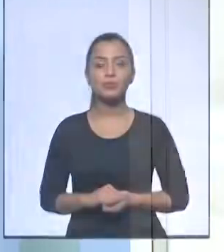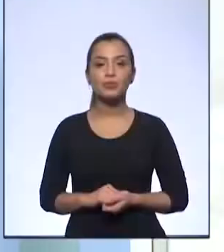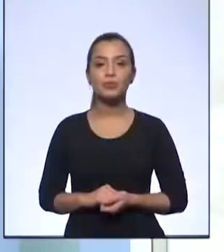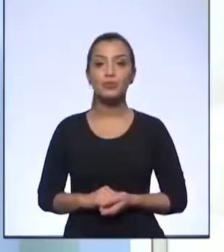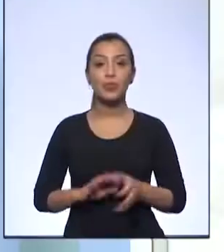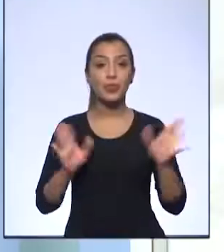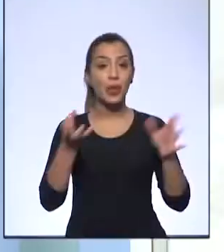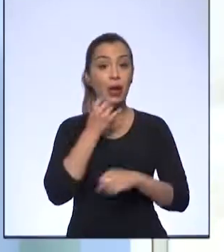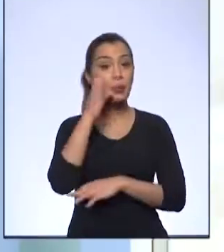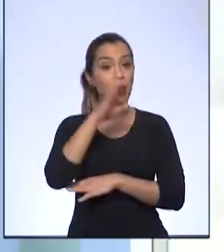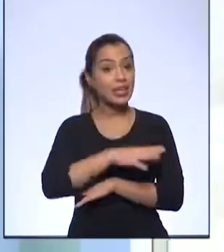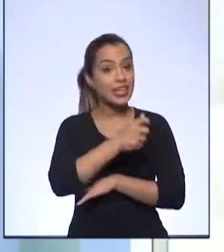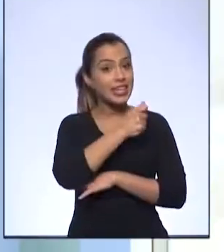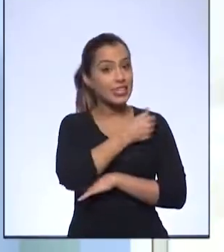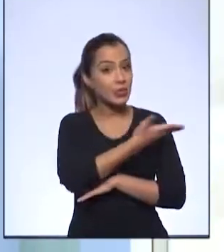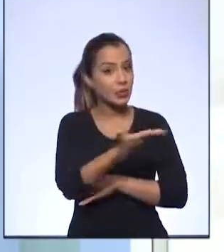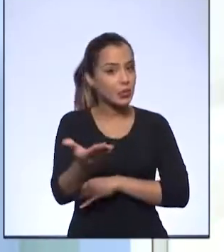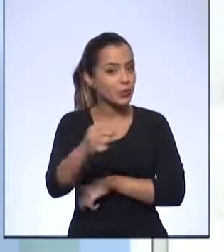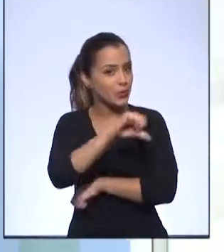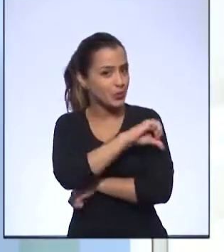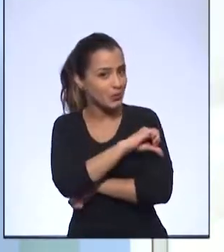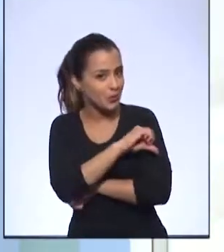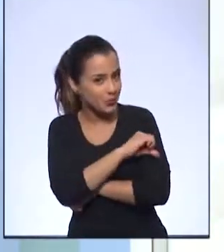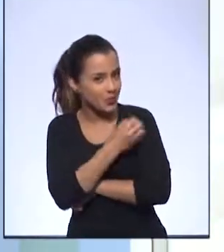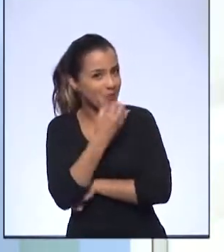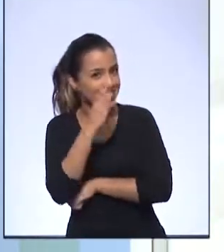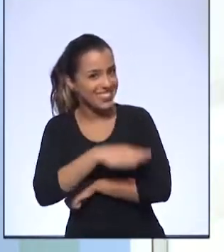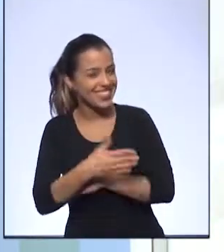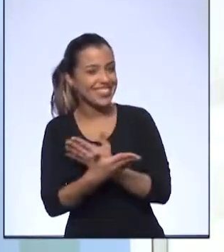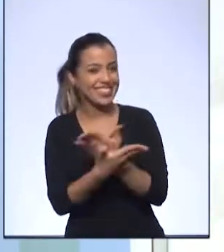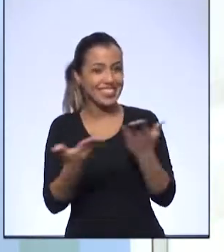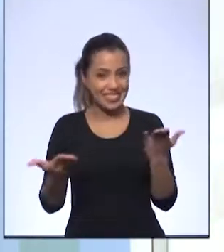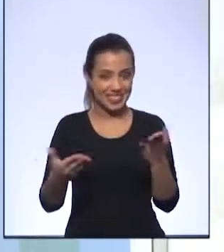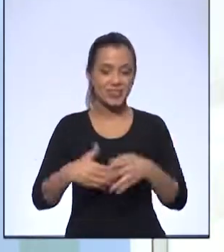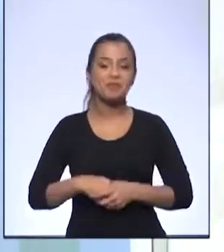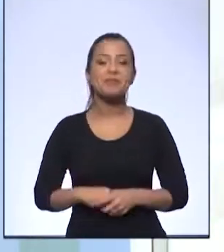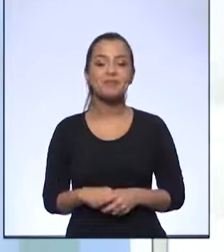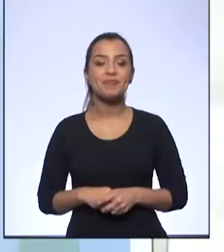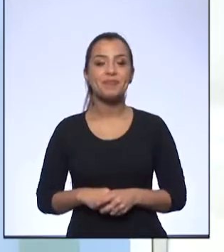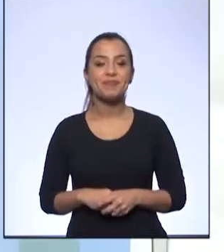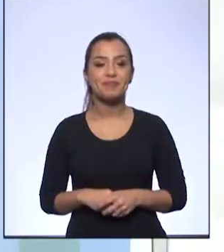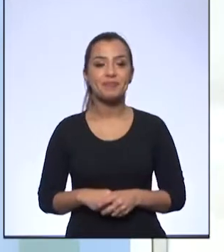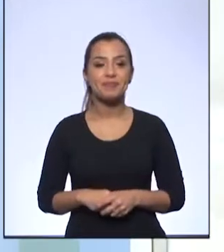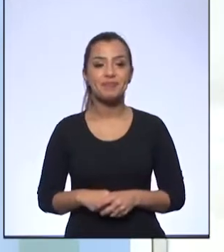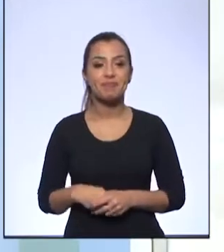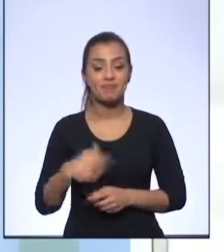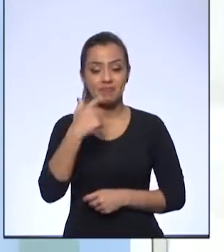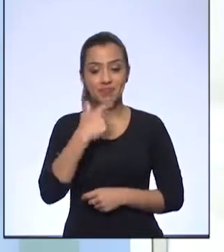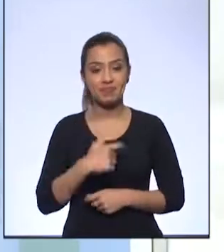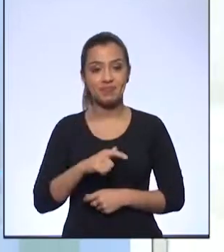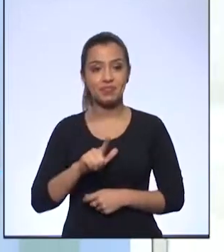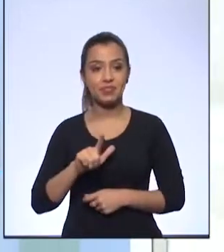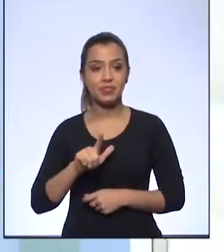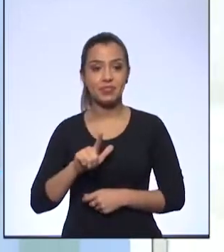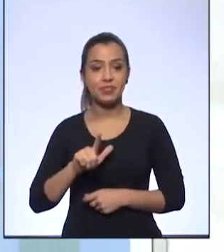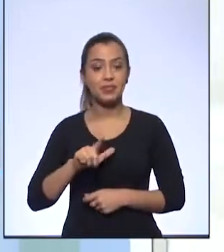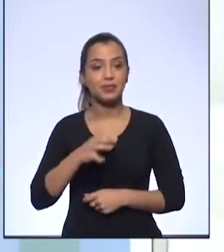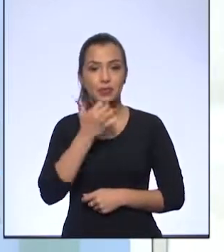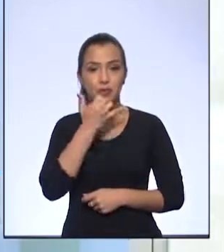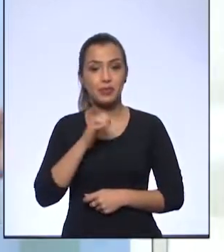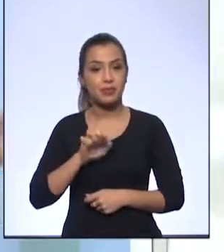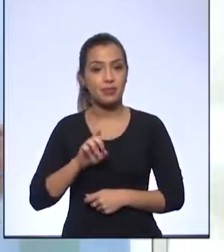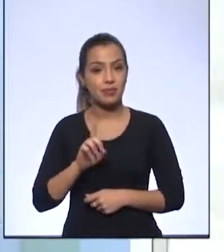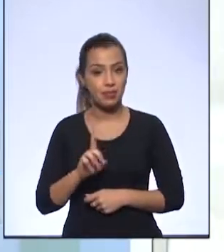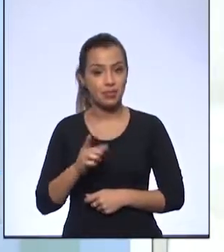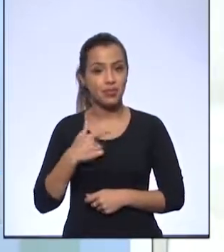Boa tarde, alunos do nono ano. Good afternoon, students from the ninth grade. I'm Ed, sou o Ed. Estou aqui com a professora